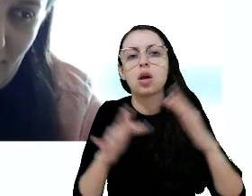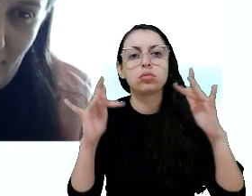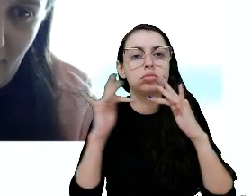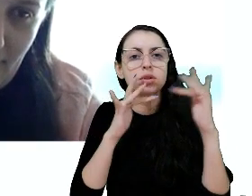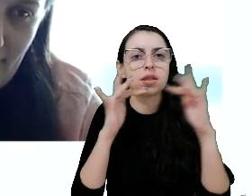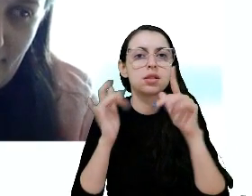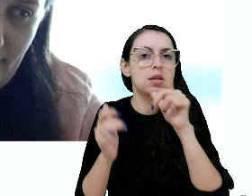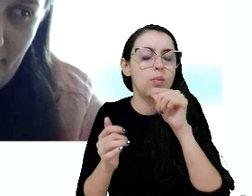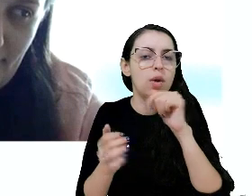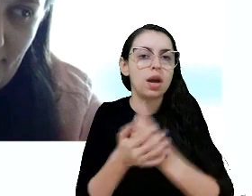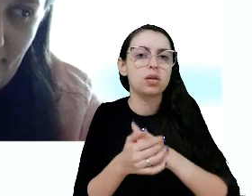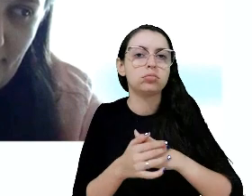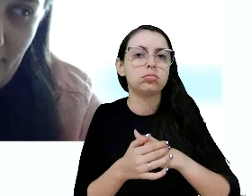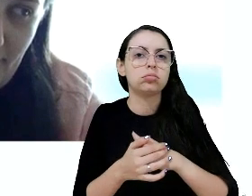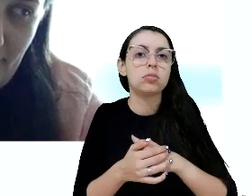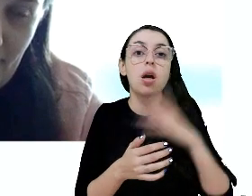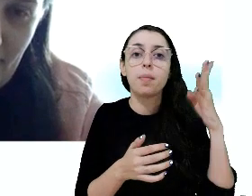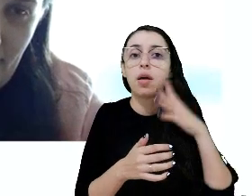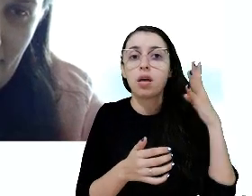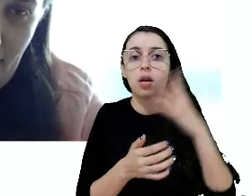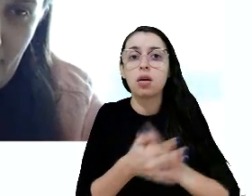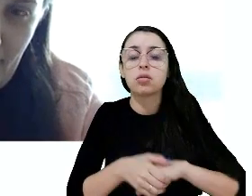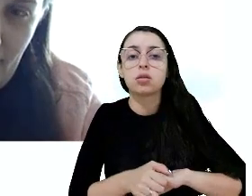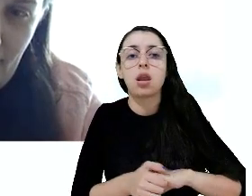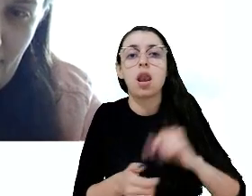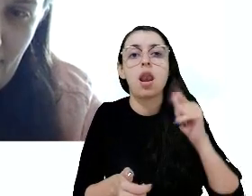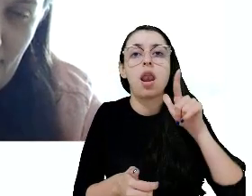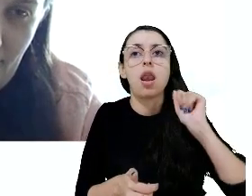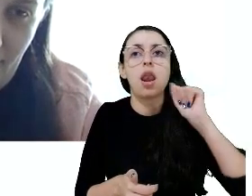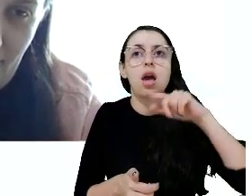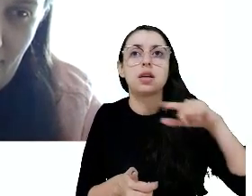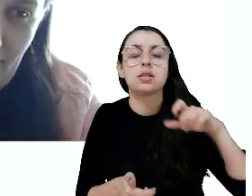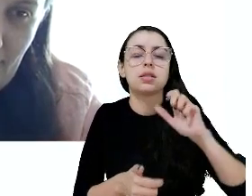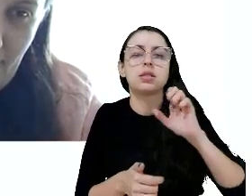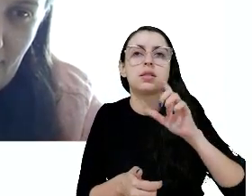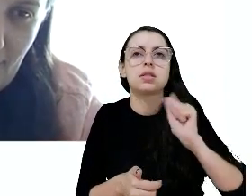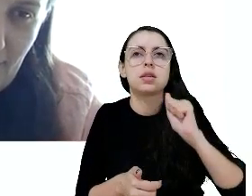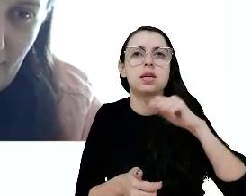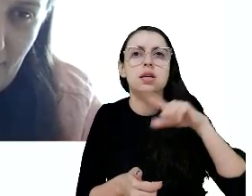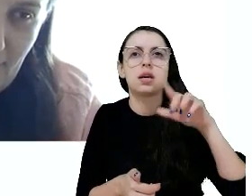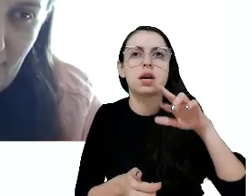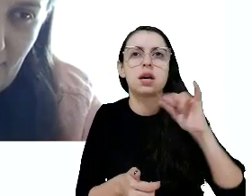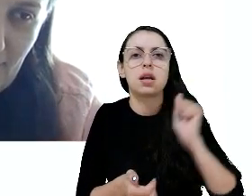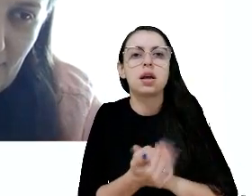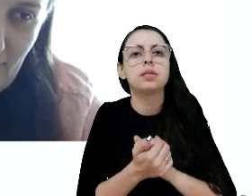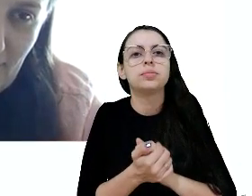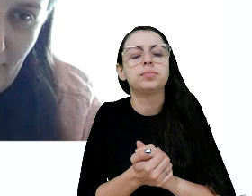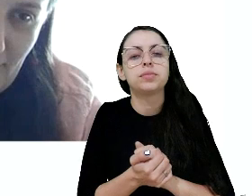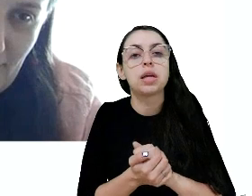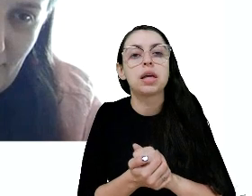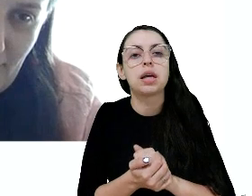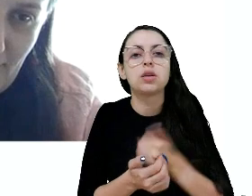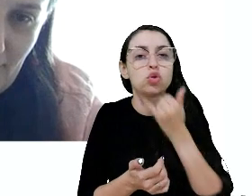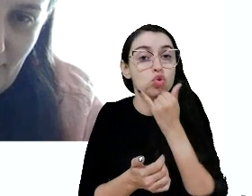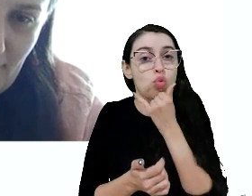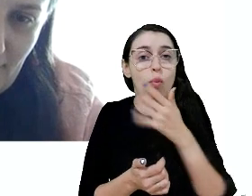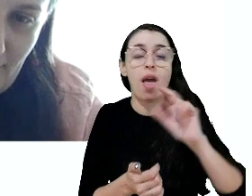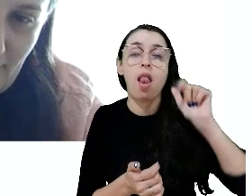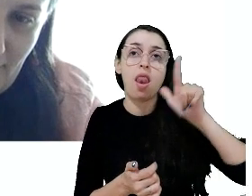projeto Conexão Água. A debatedora será a Lázara Carvalho, que